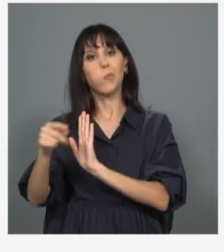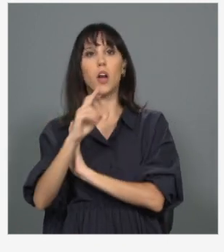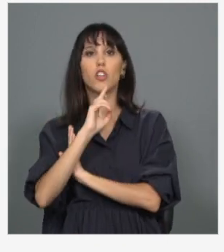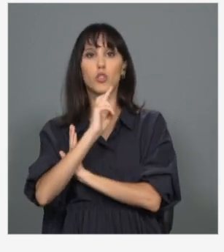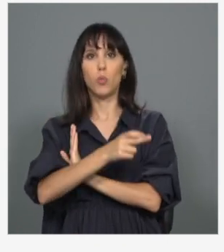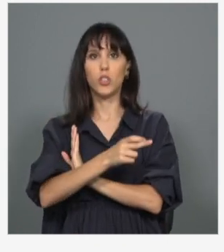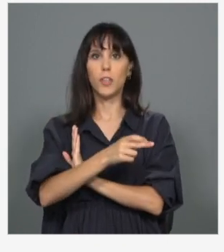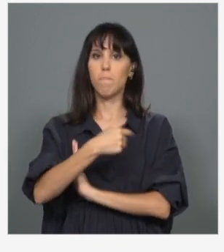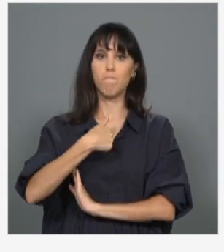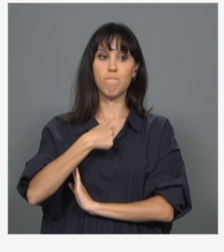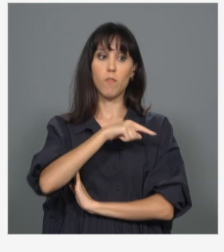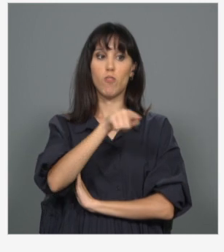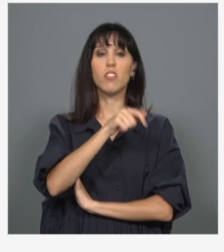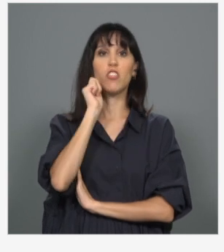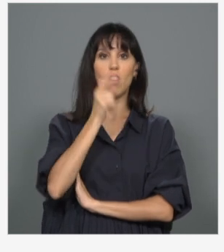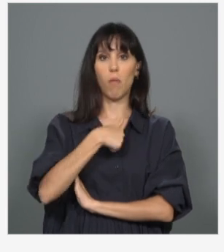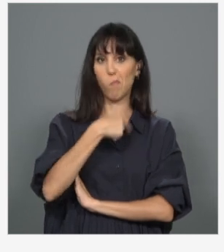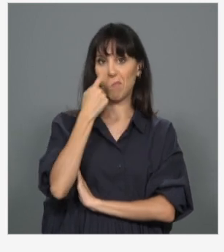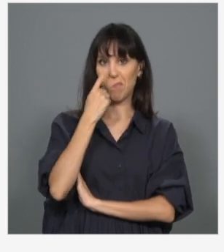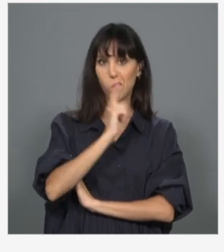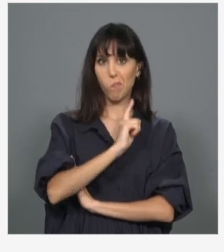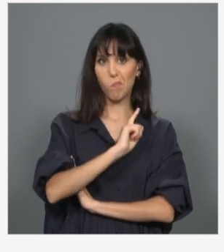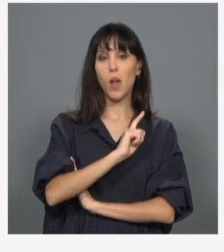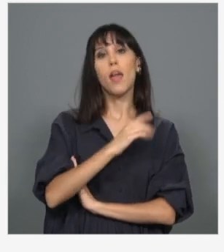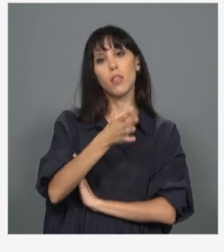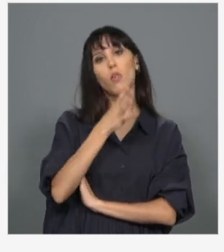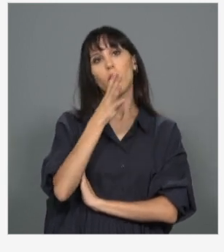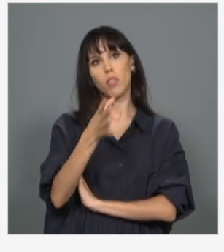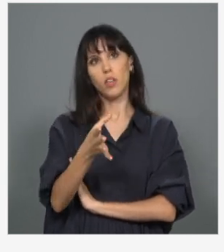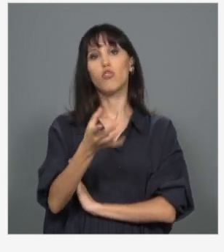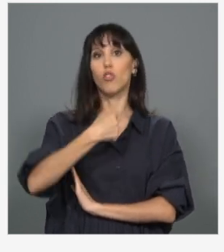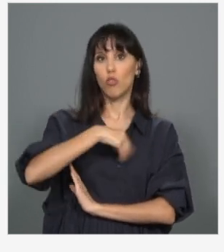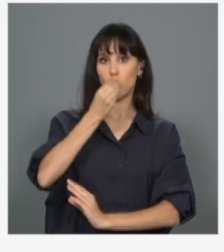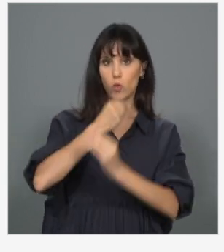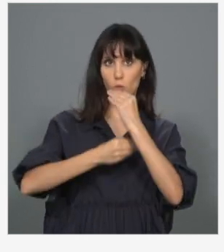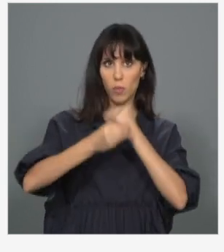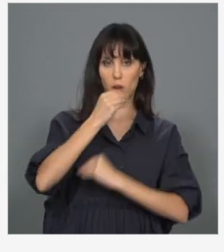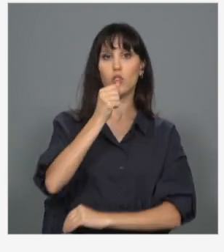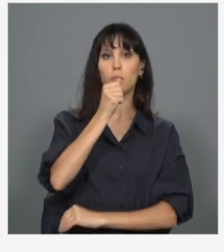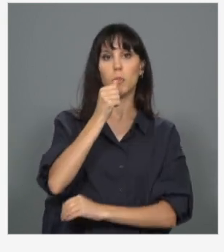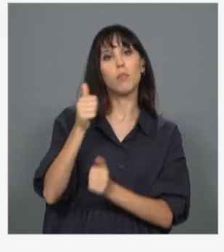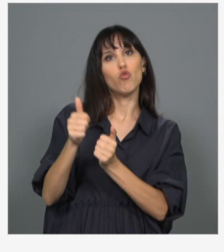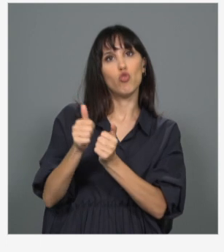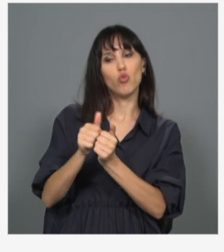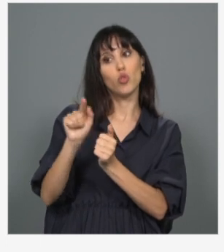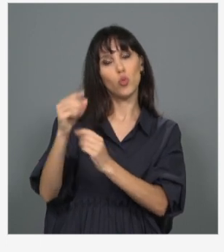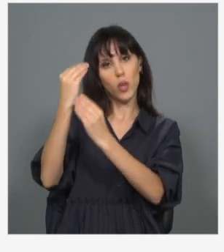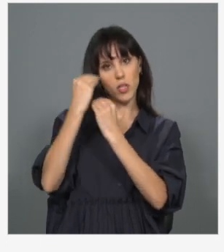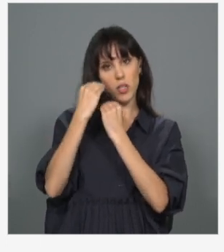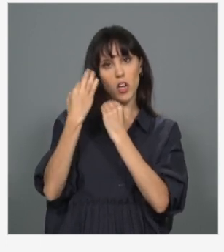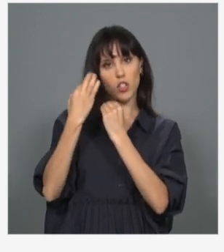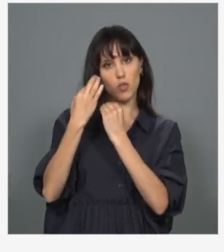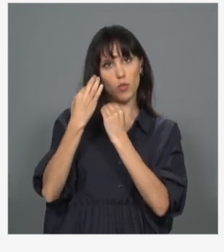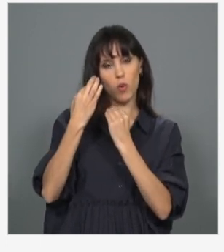Não sei de onde sois. Então começareis a dizer: Comemos e bebemos contigo, e tu ensinaste nas nossas